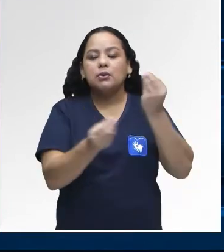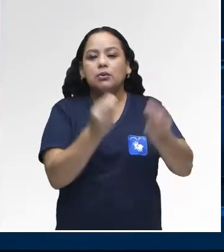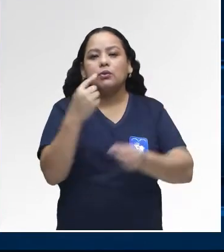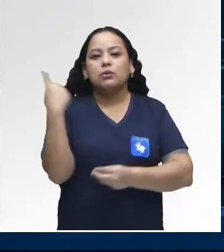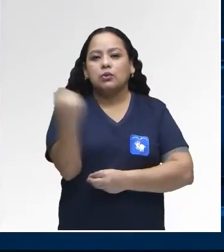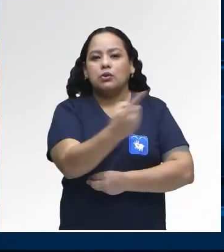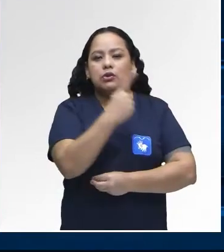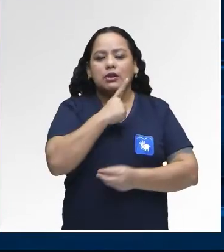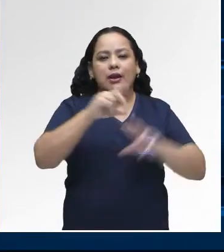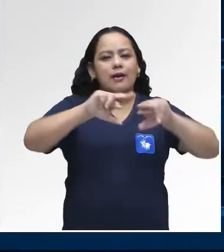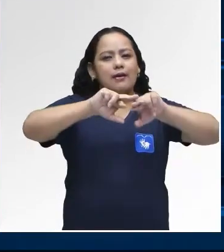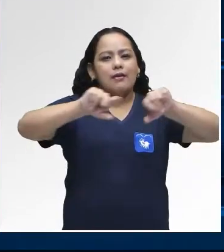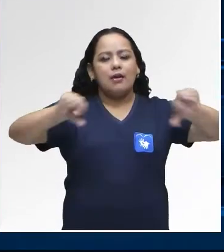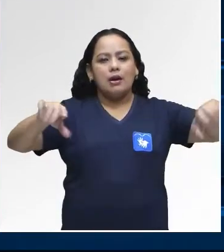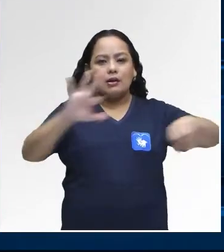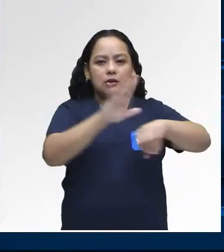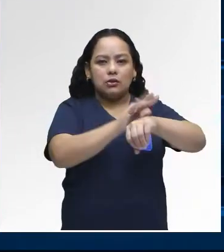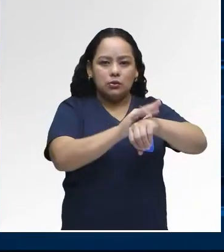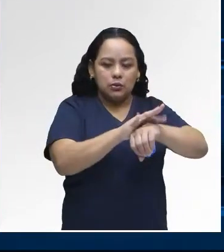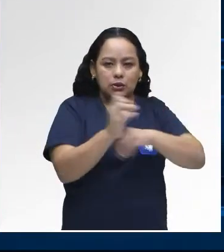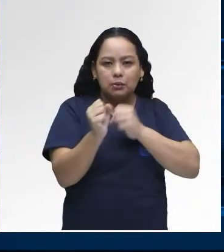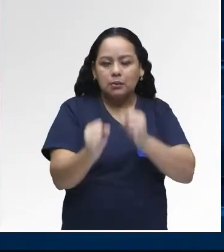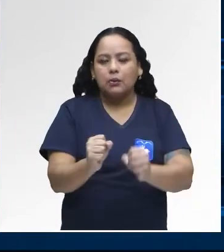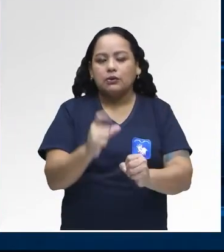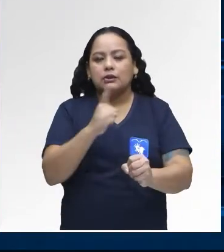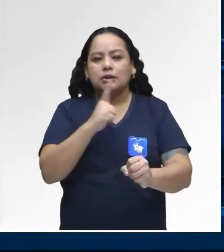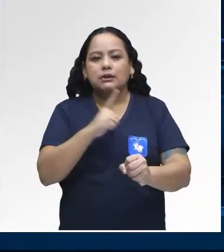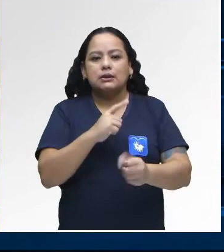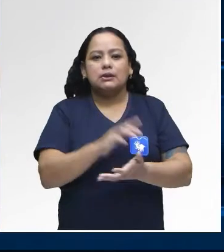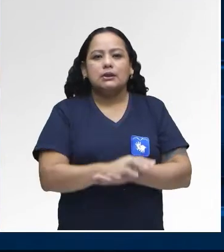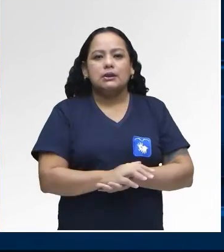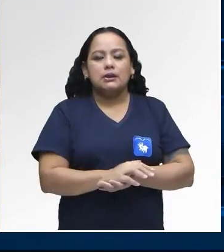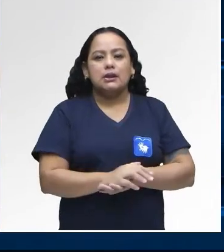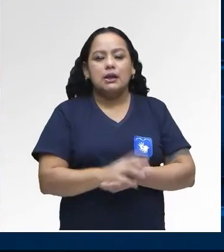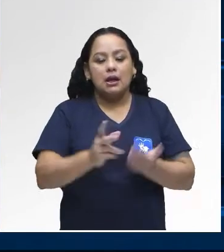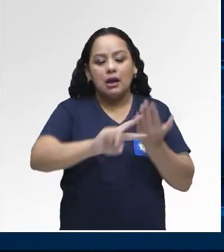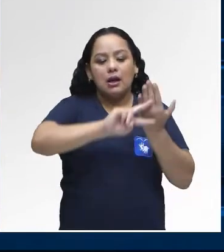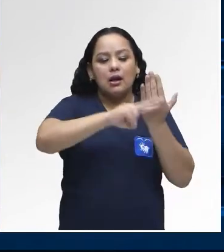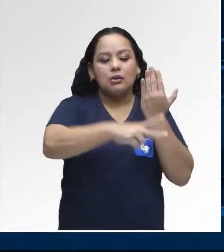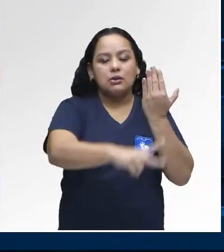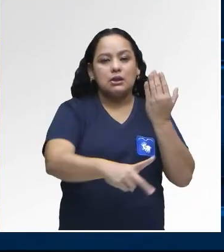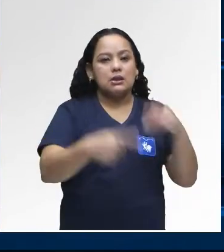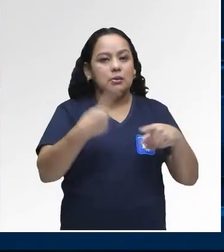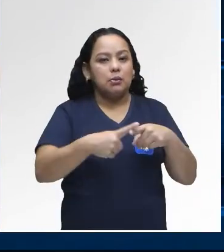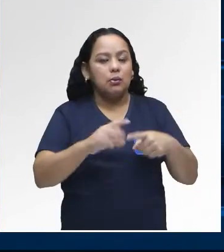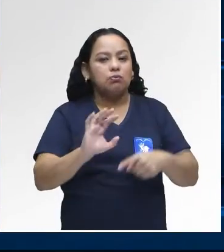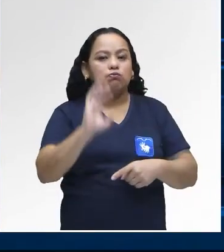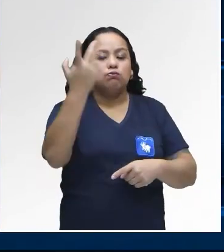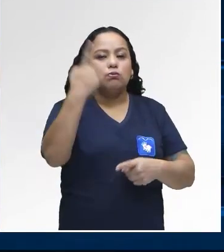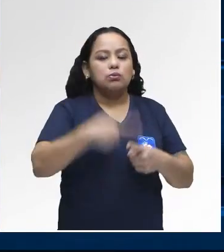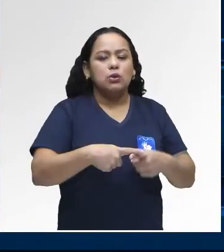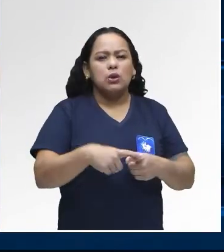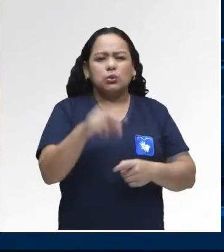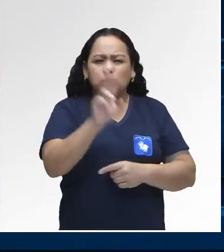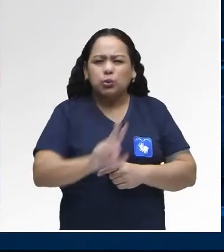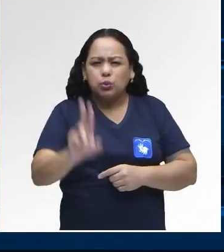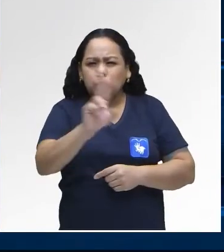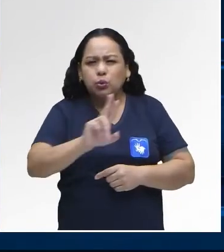aí várias doenças que podem ter sido consequências do uso indevido, do